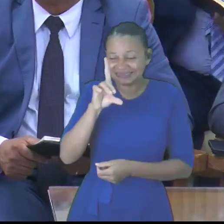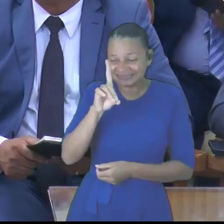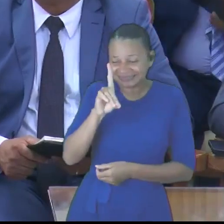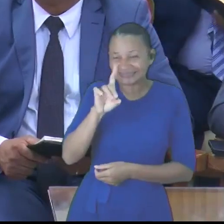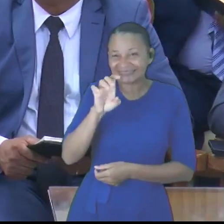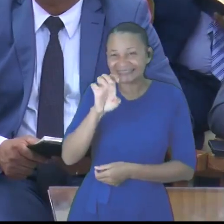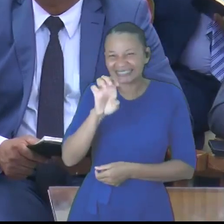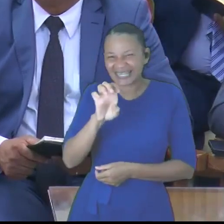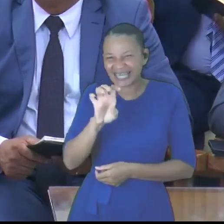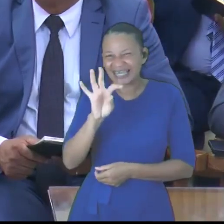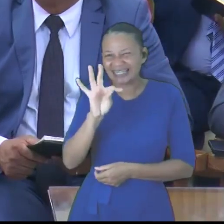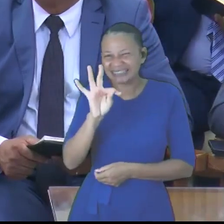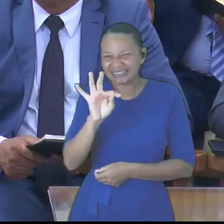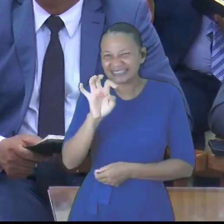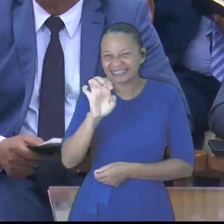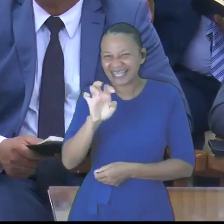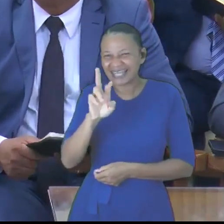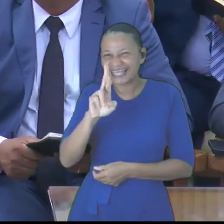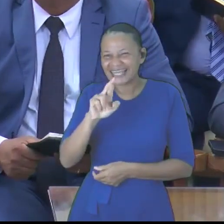deteriorização, quase quebra o osso da língua,